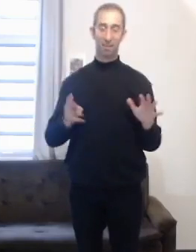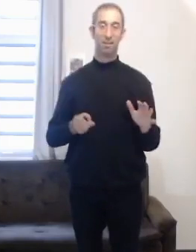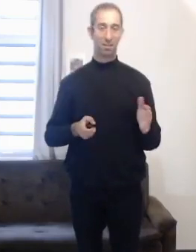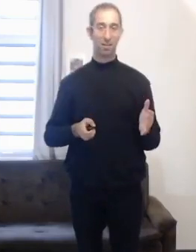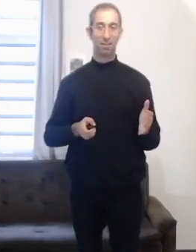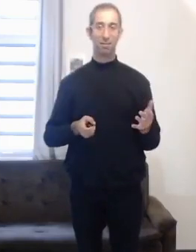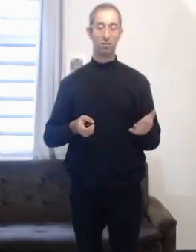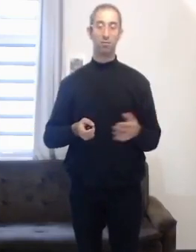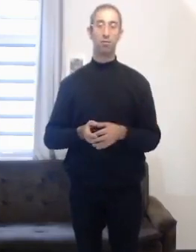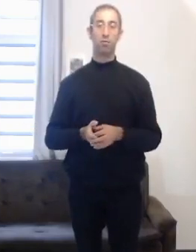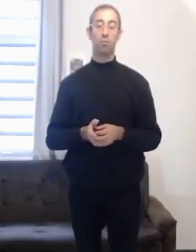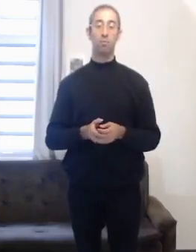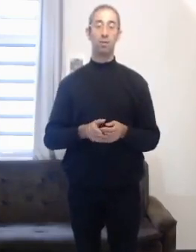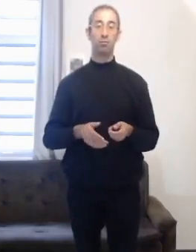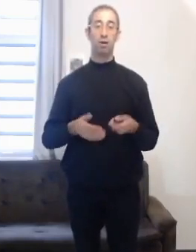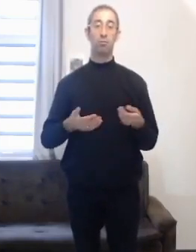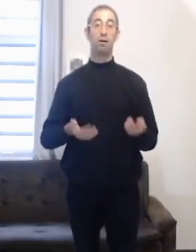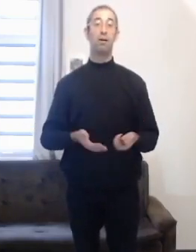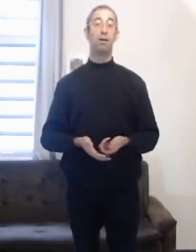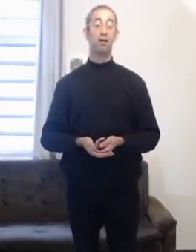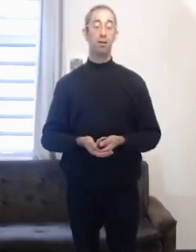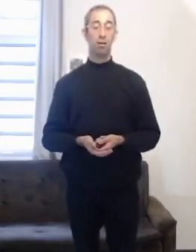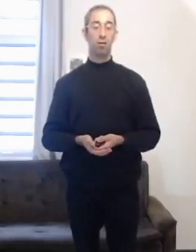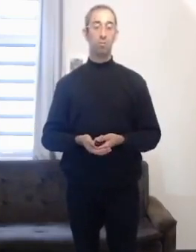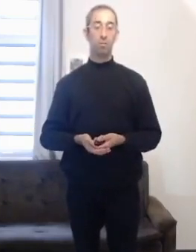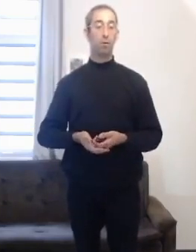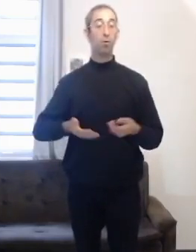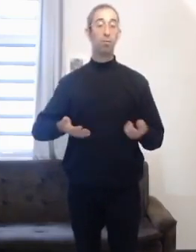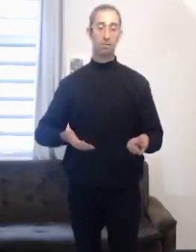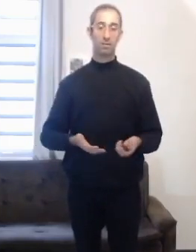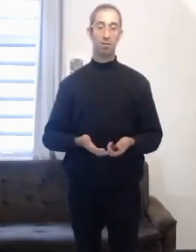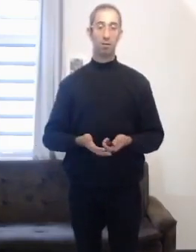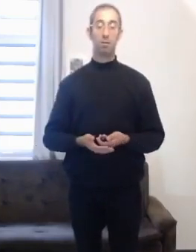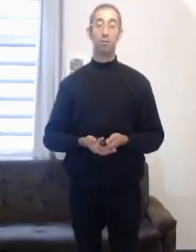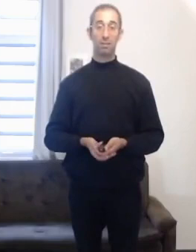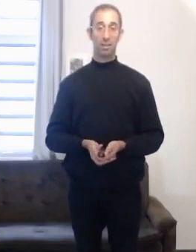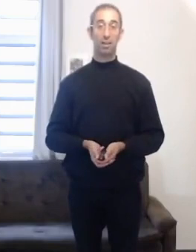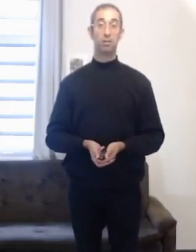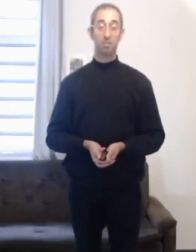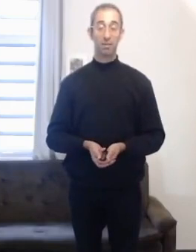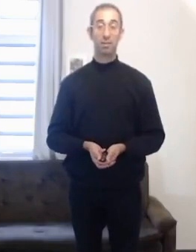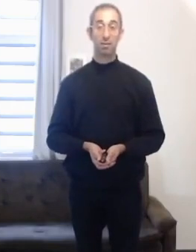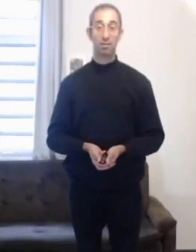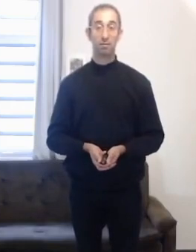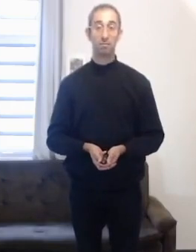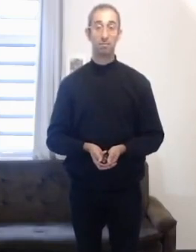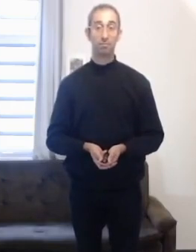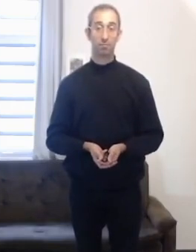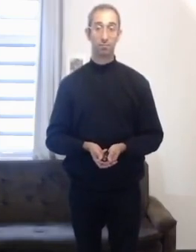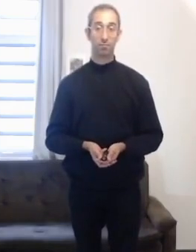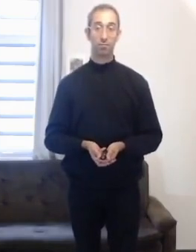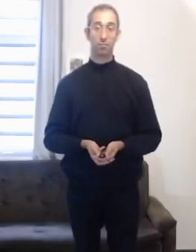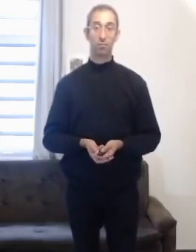que tem aqui, né? Normalmente não é uma boa opção, né? Uma boa estratégia de pesquisa.